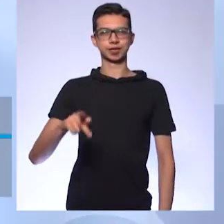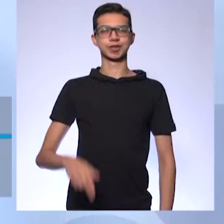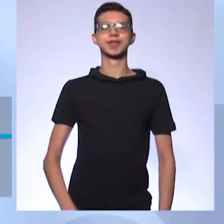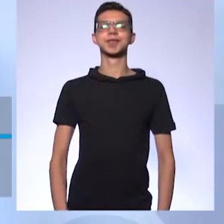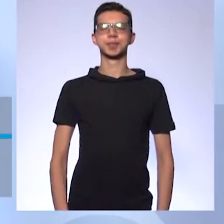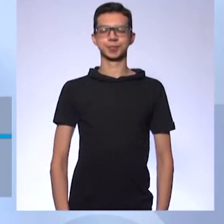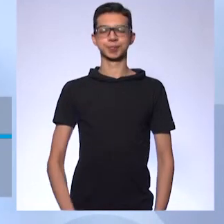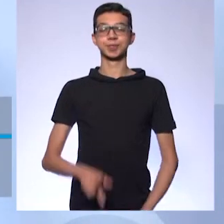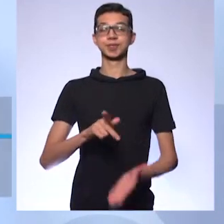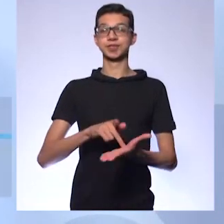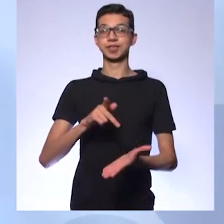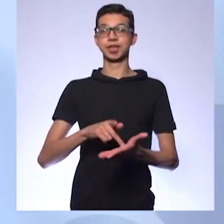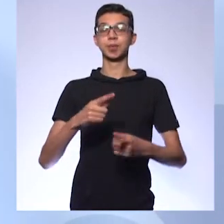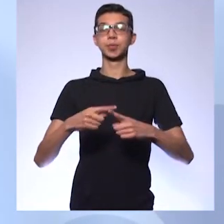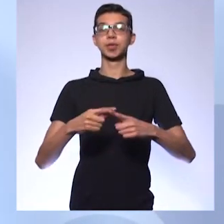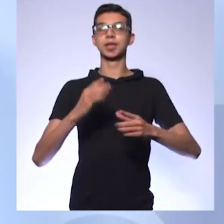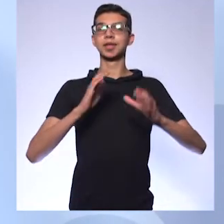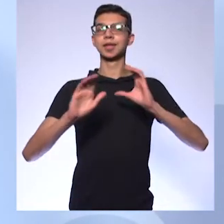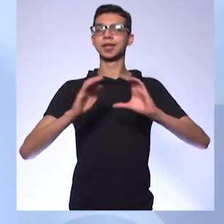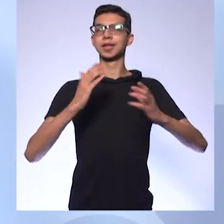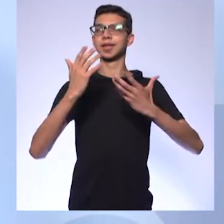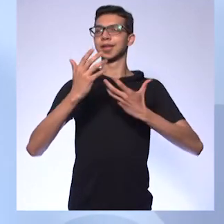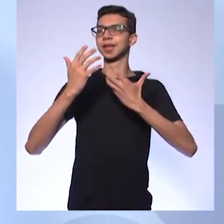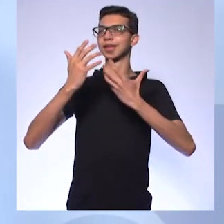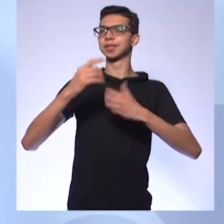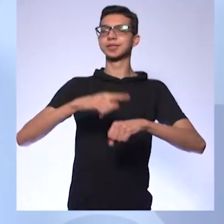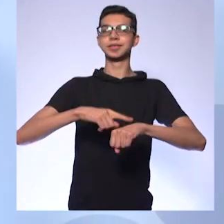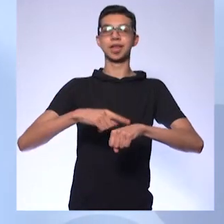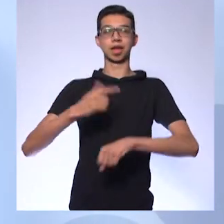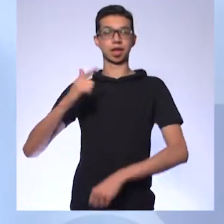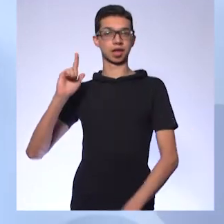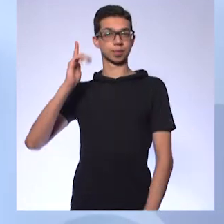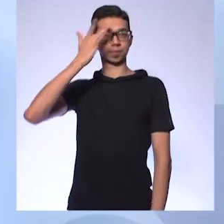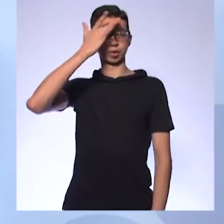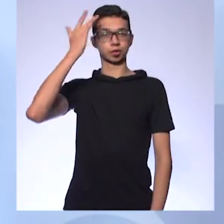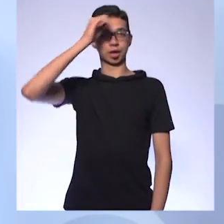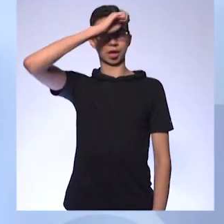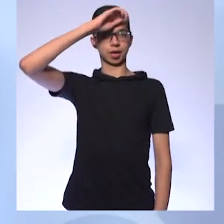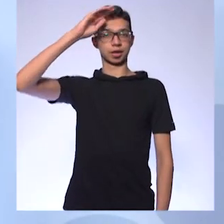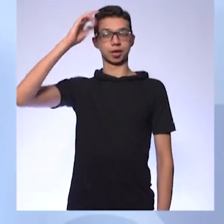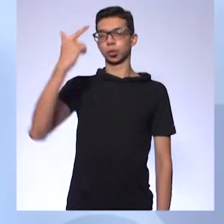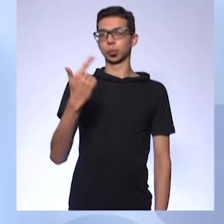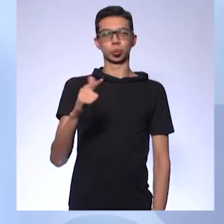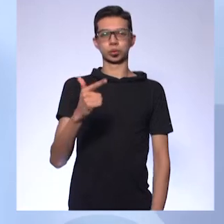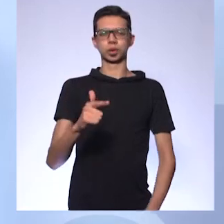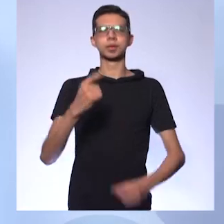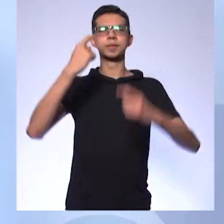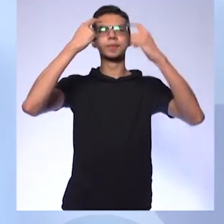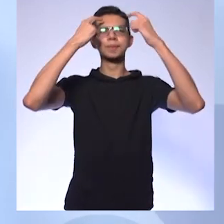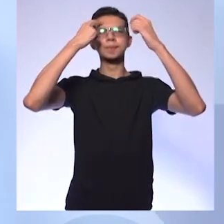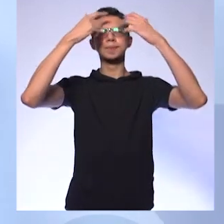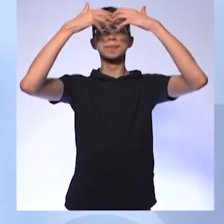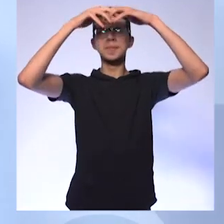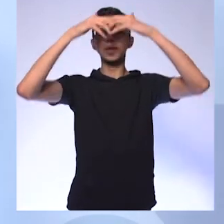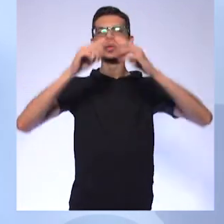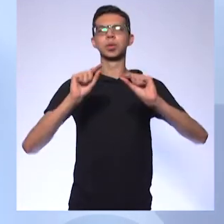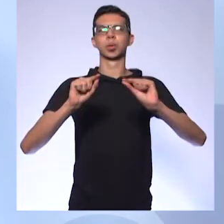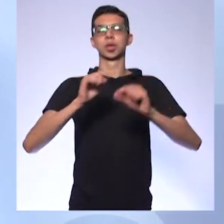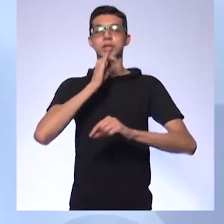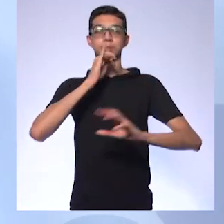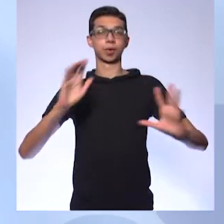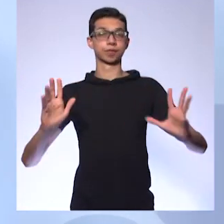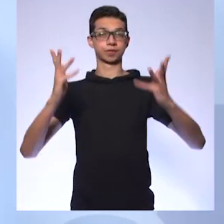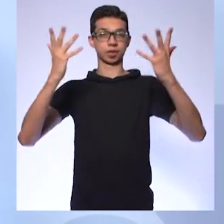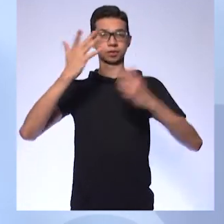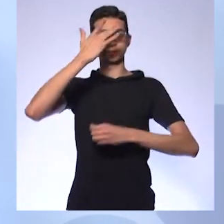que acontece? As cantigas eram num período em que as pessoas não eram alfabetizadas. Então, vamos pensar assim, o que acontecia? Vai ter uma festa, as pessoas